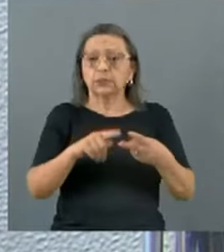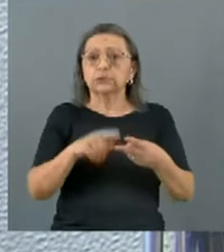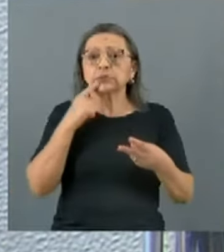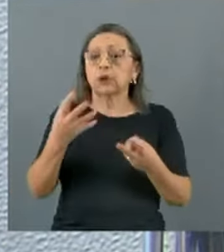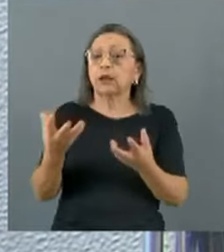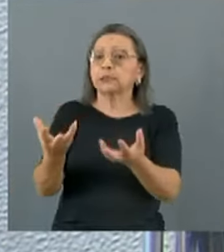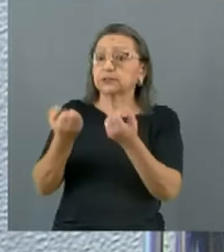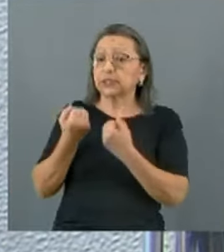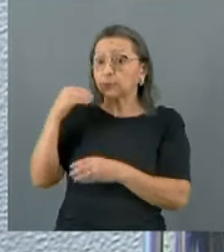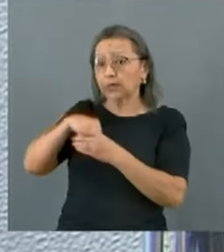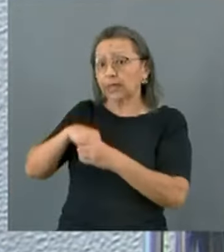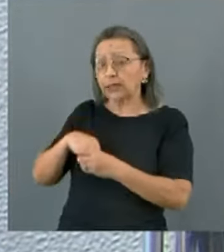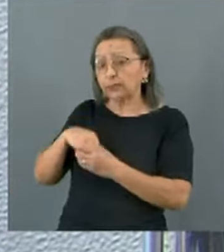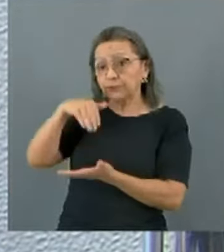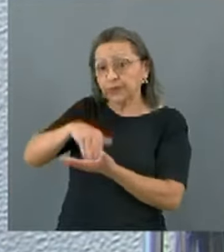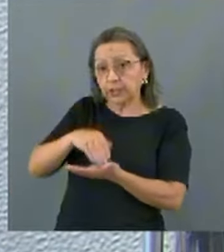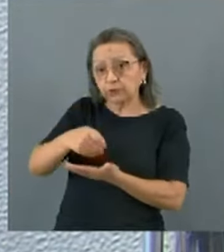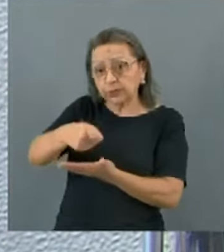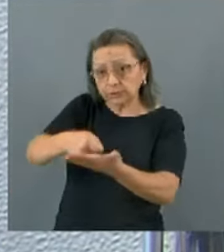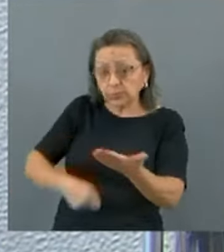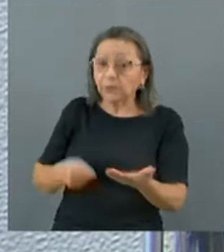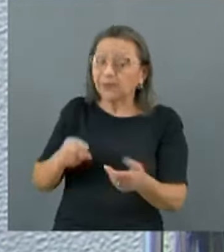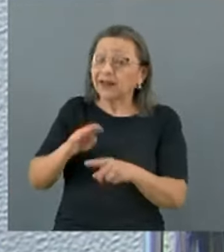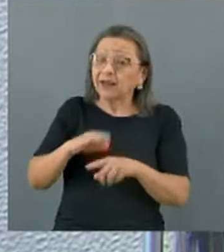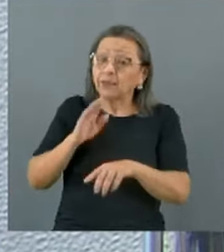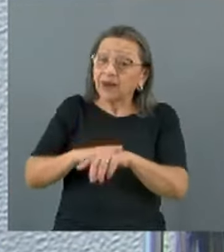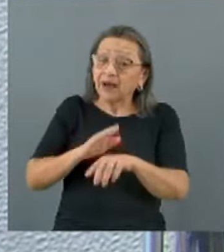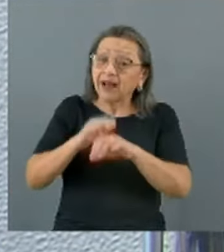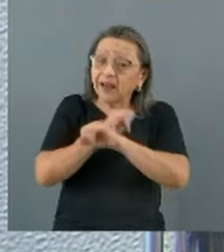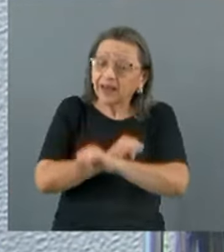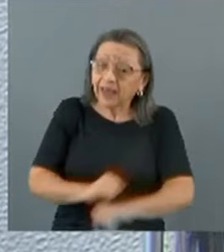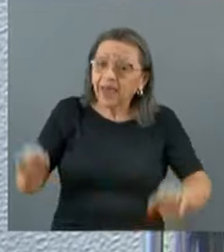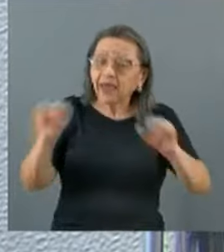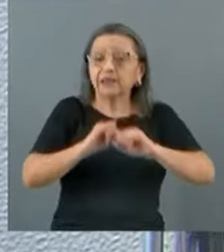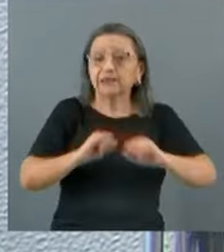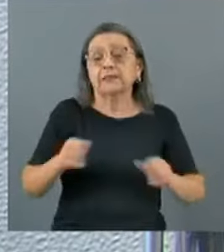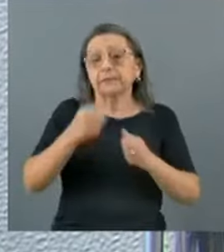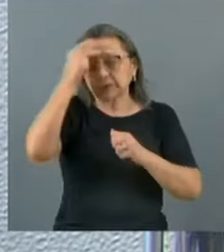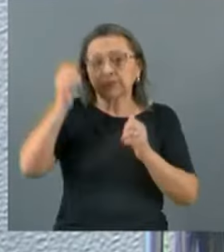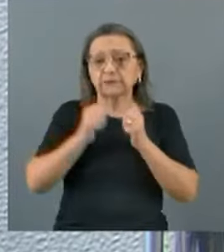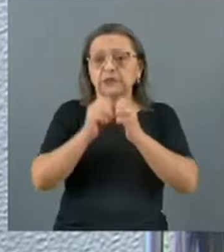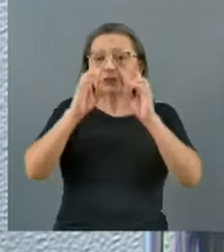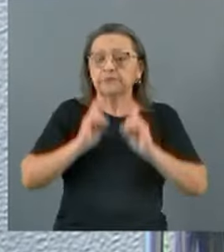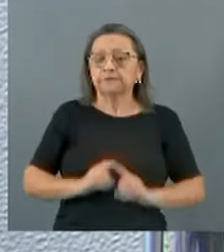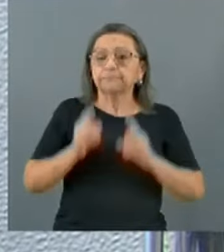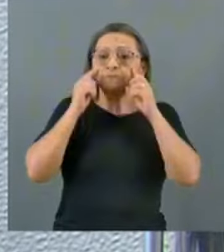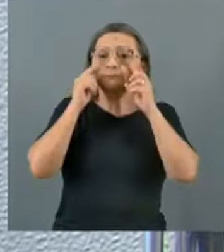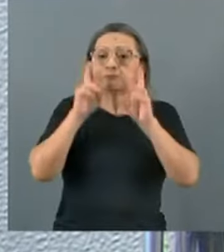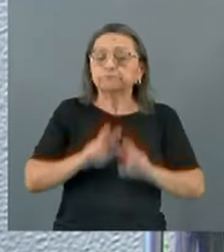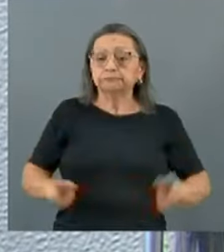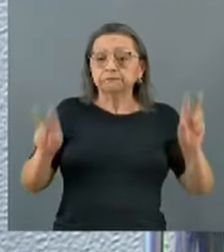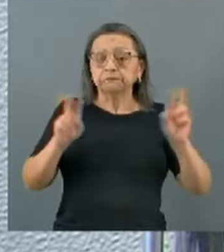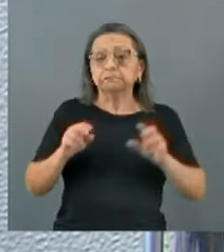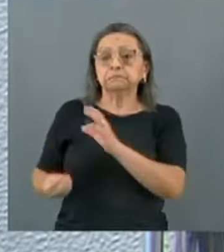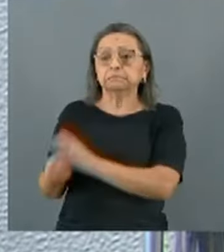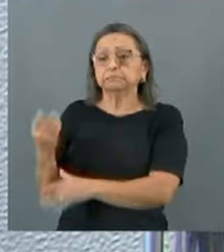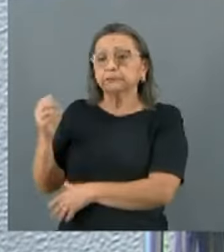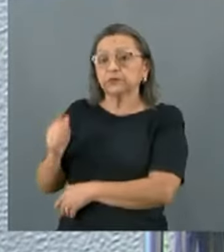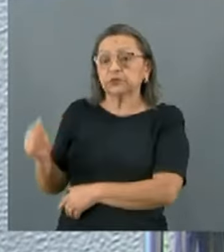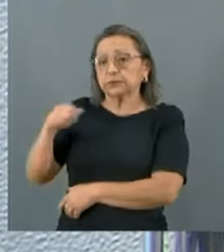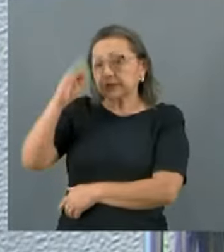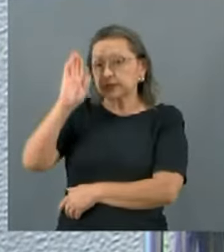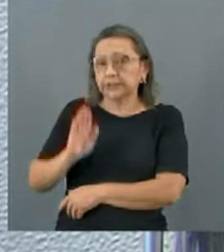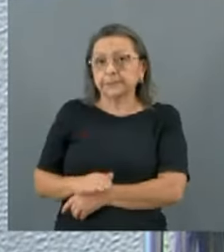acatadas ao relatório final. É uma questão de alerta, de prevenção à deficiência visual feita pela Associação Brasileira da